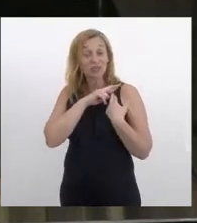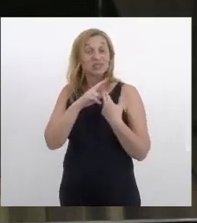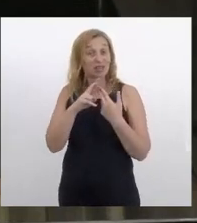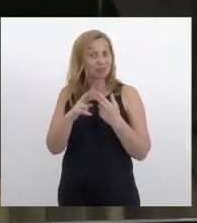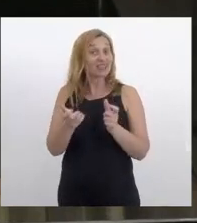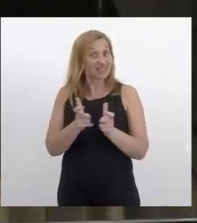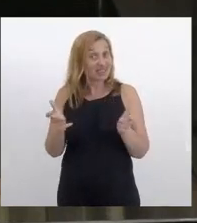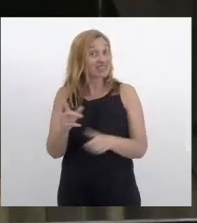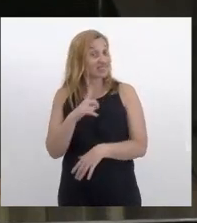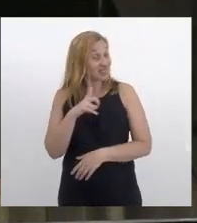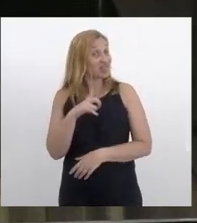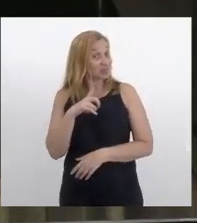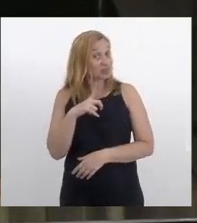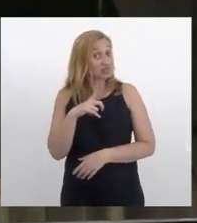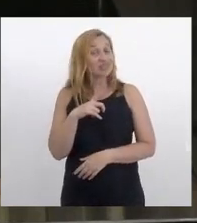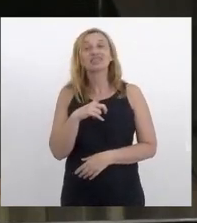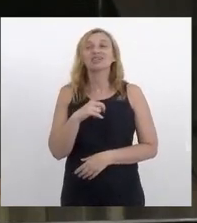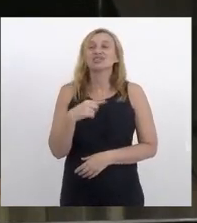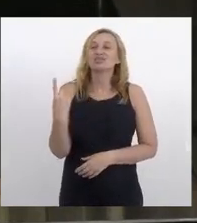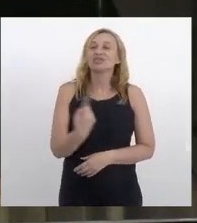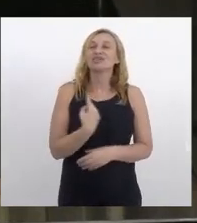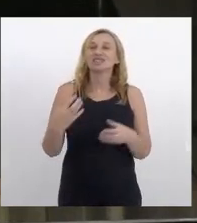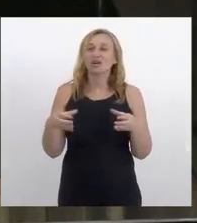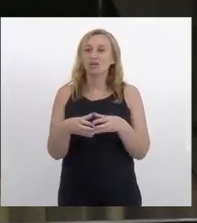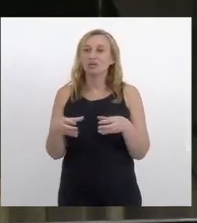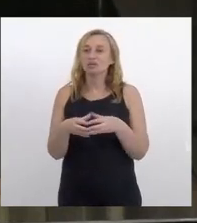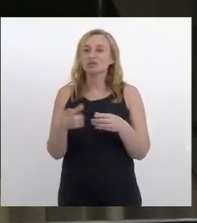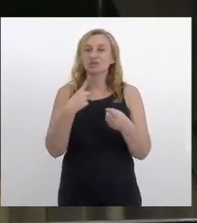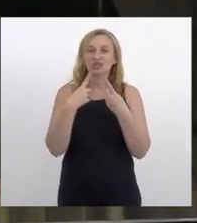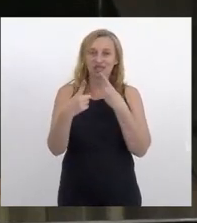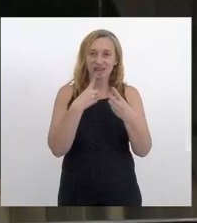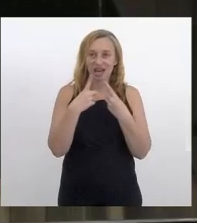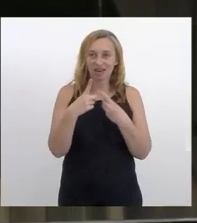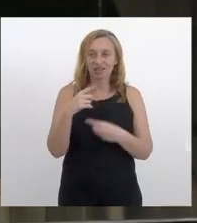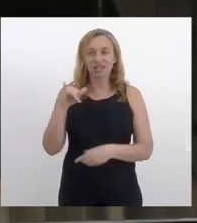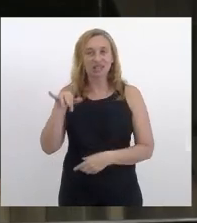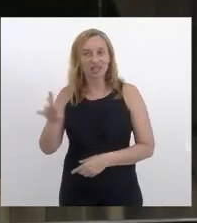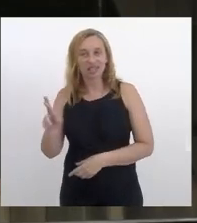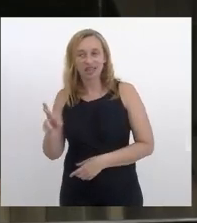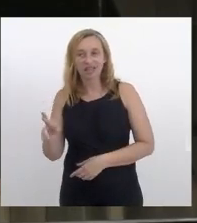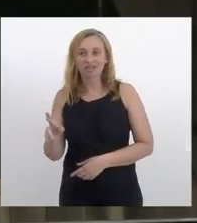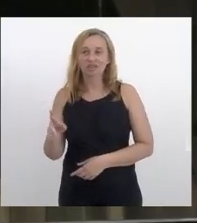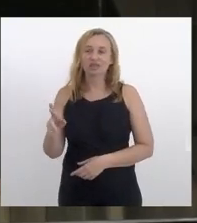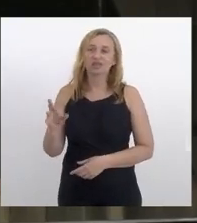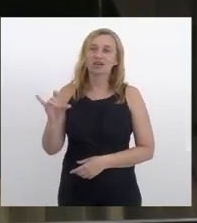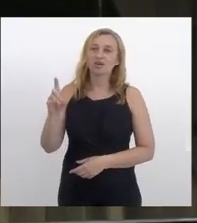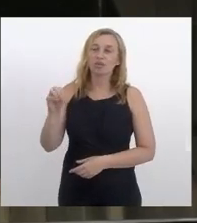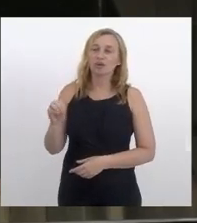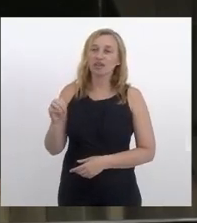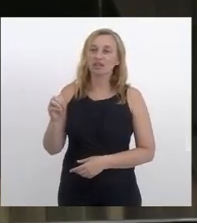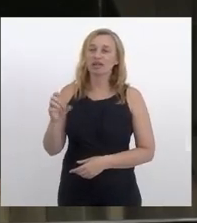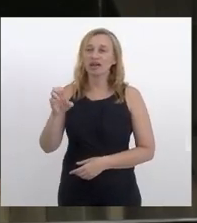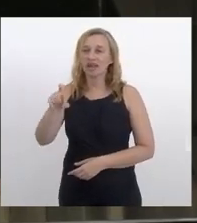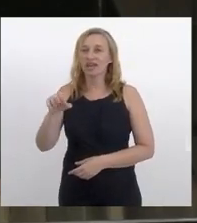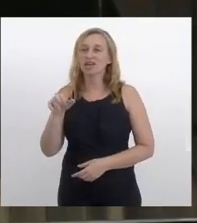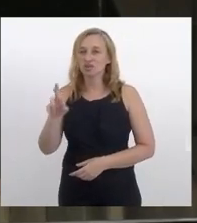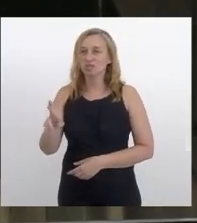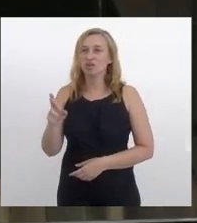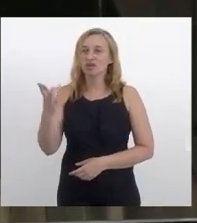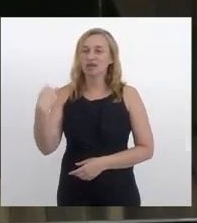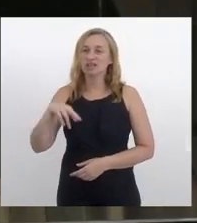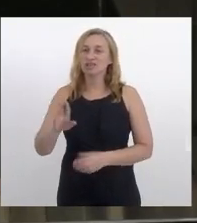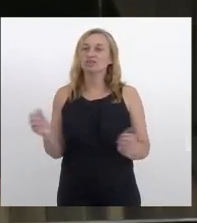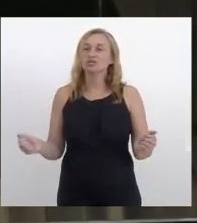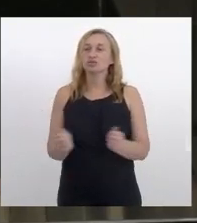responsabilidade, nós da comissão do diálogo interreligioso e ecumênico e da Expo Religião, todos nós estamos